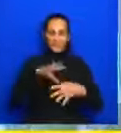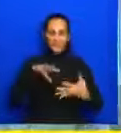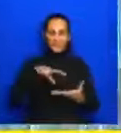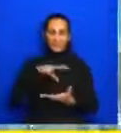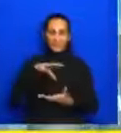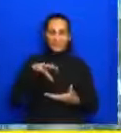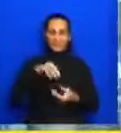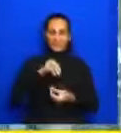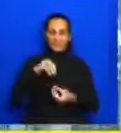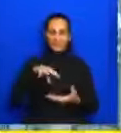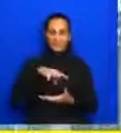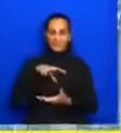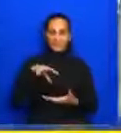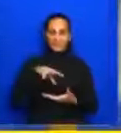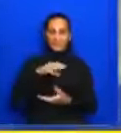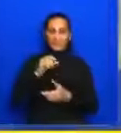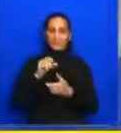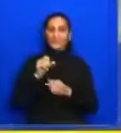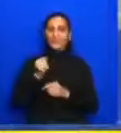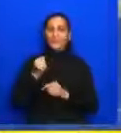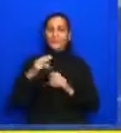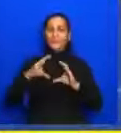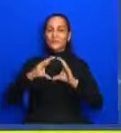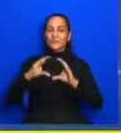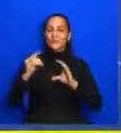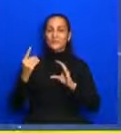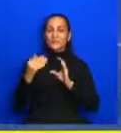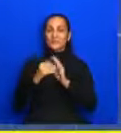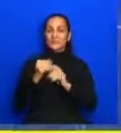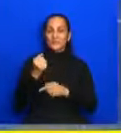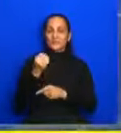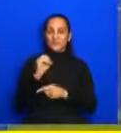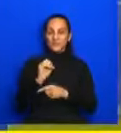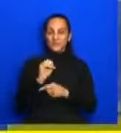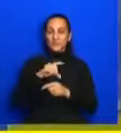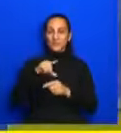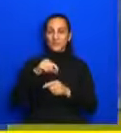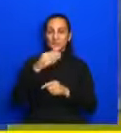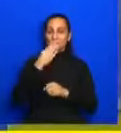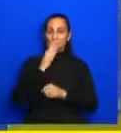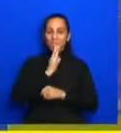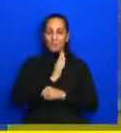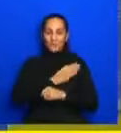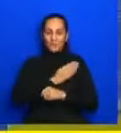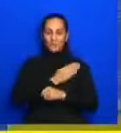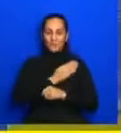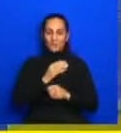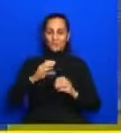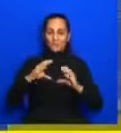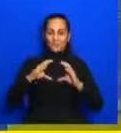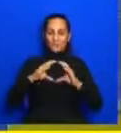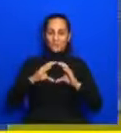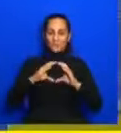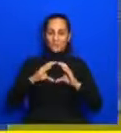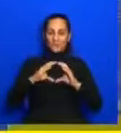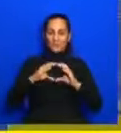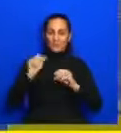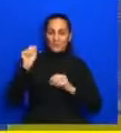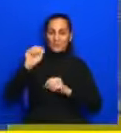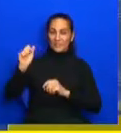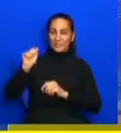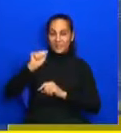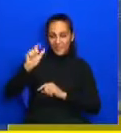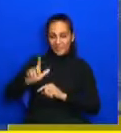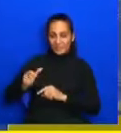Globo recarregado, embaralhando. 80 bolas numeradas de 0 a 80. Sorteio do time do coração. Bola